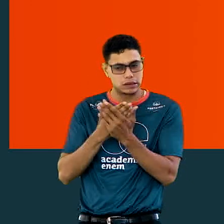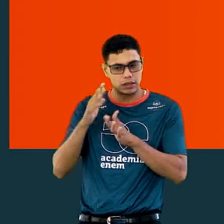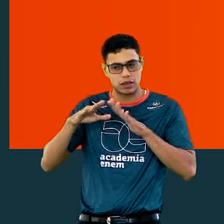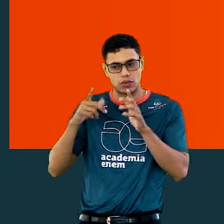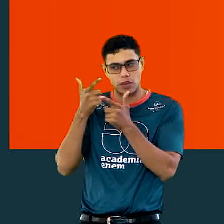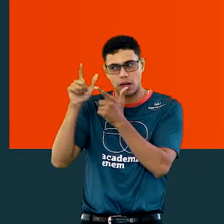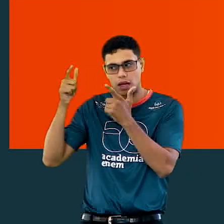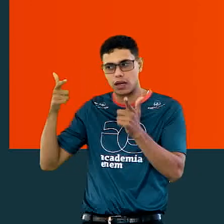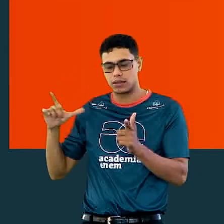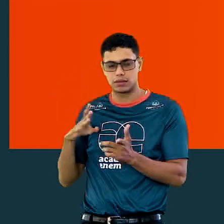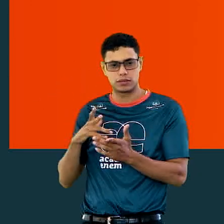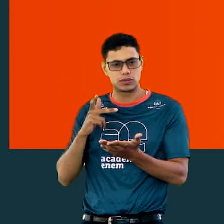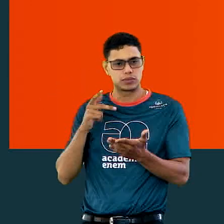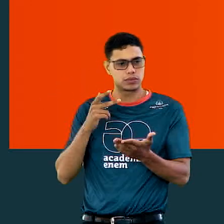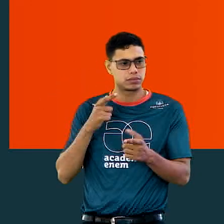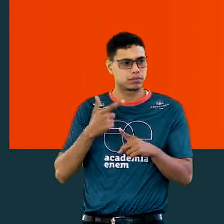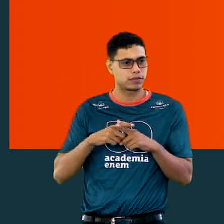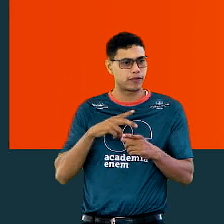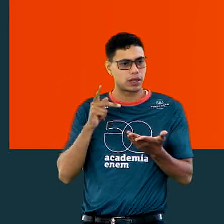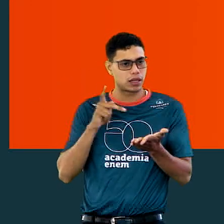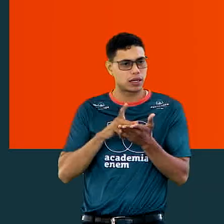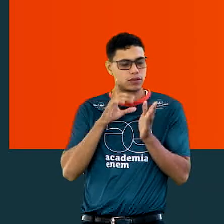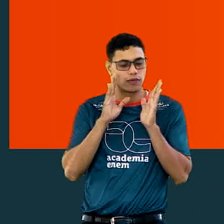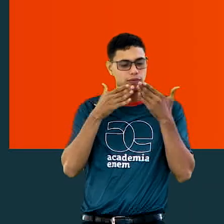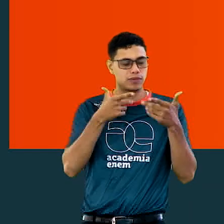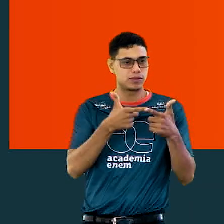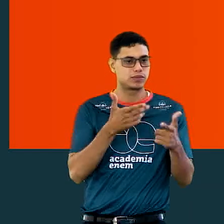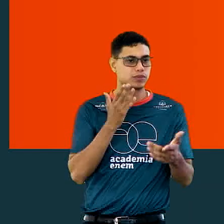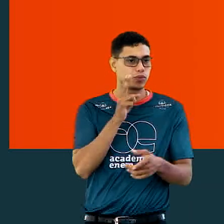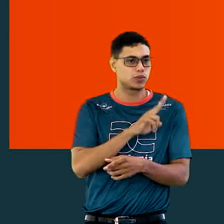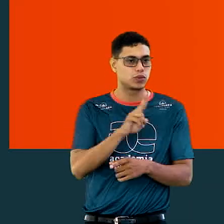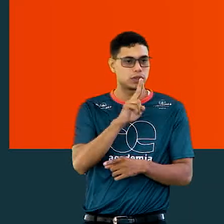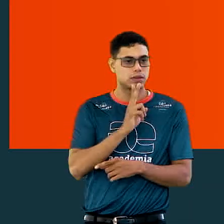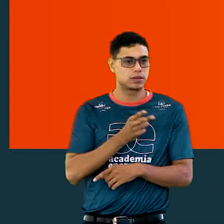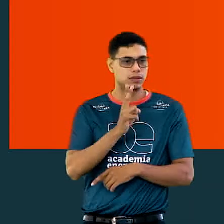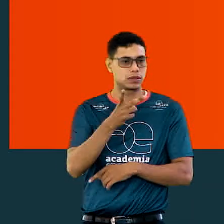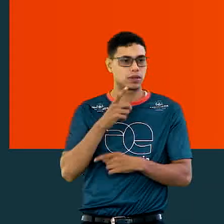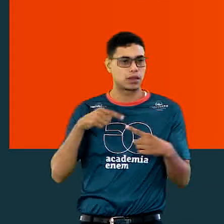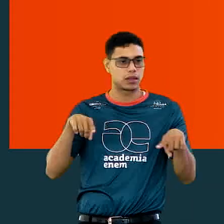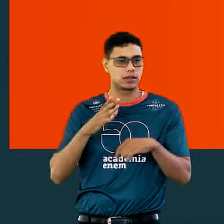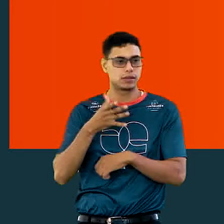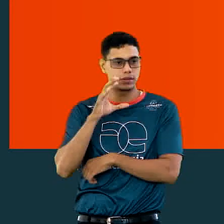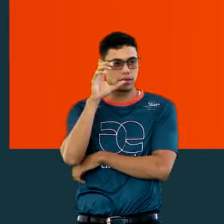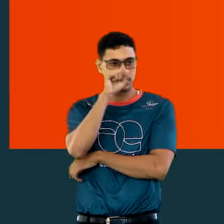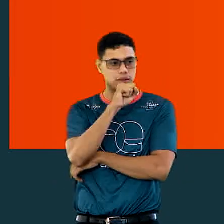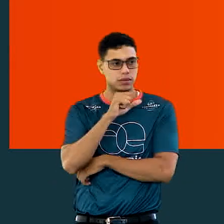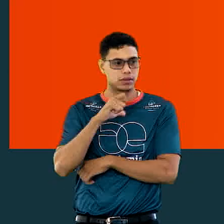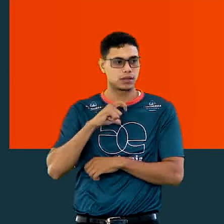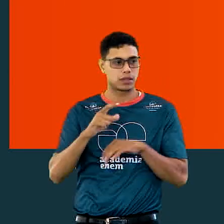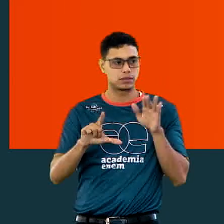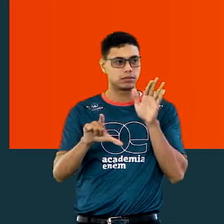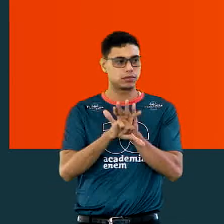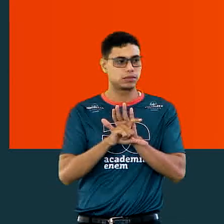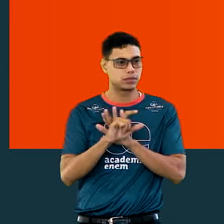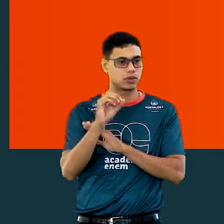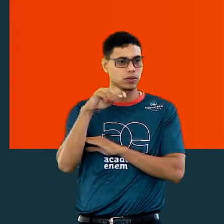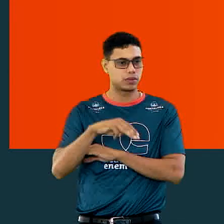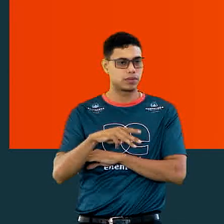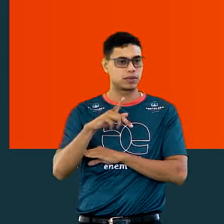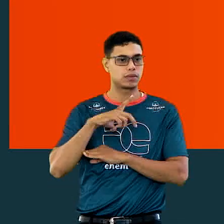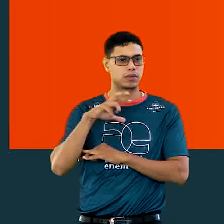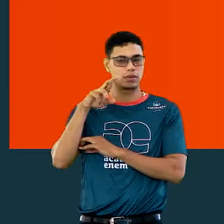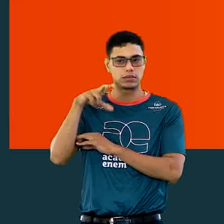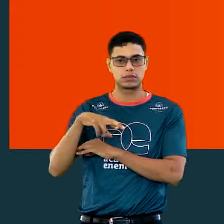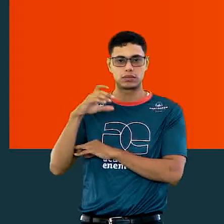são recorrentes? Não é verdade? Vamos lá. Nós aprendemos que, na primeira lei de Ohm, a razão